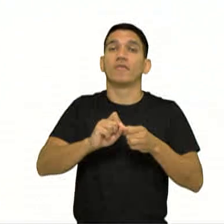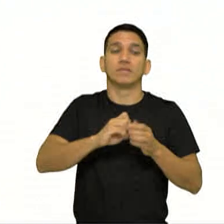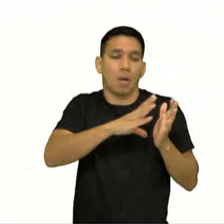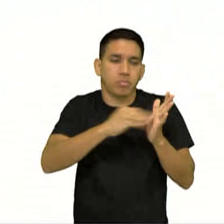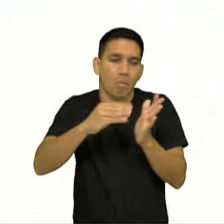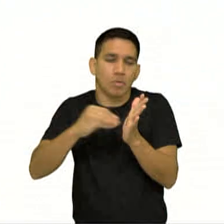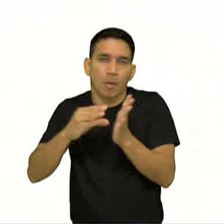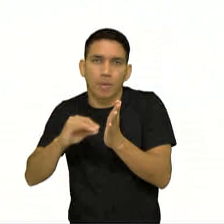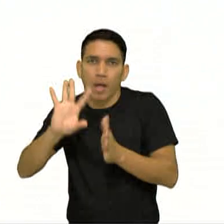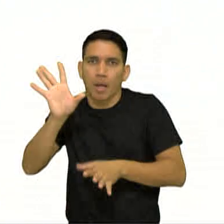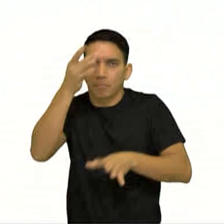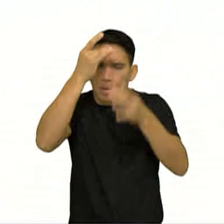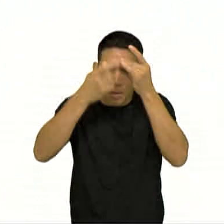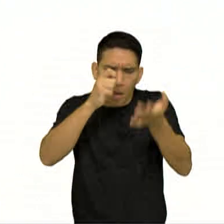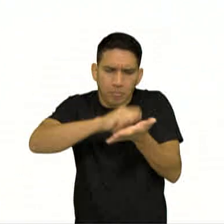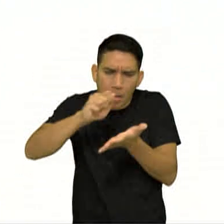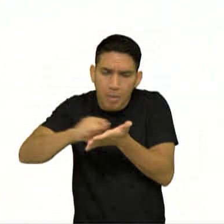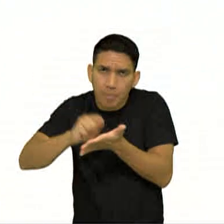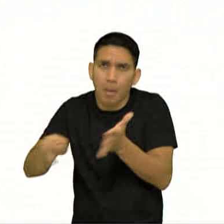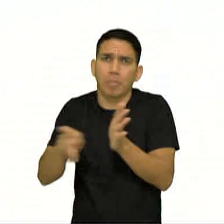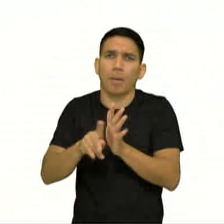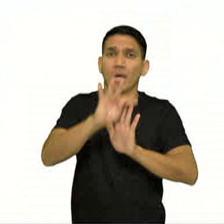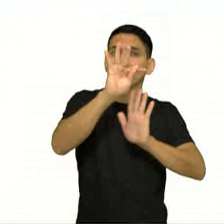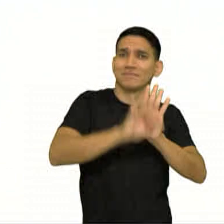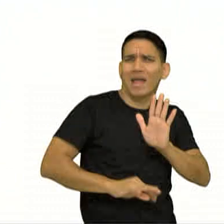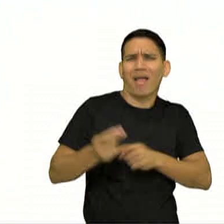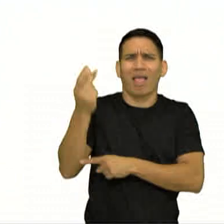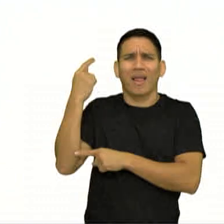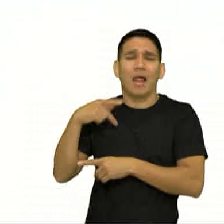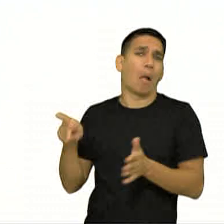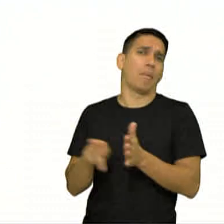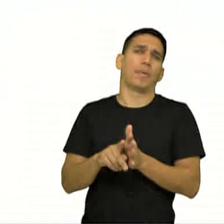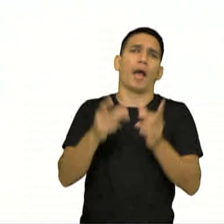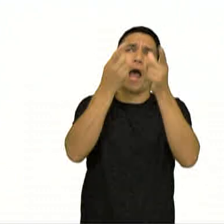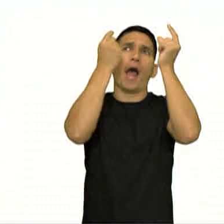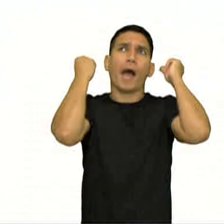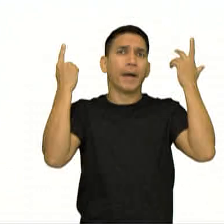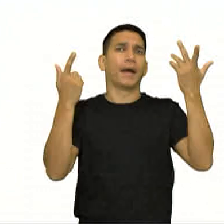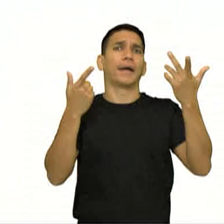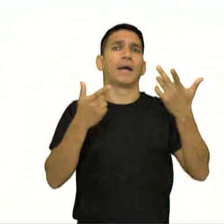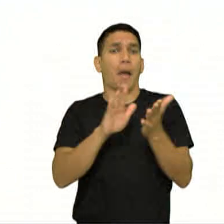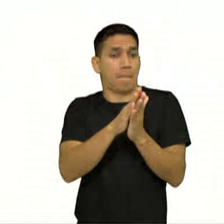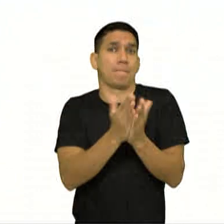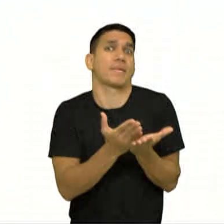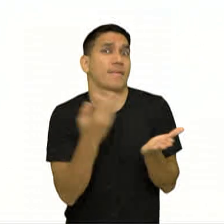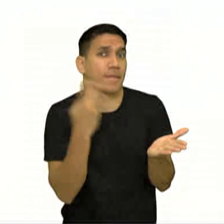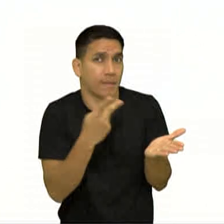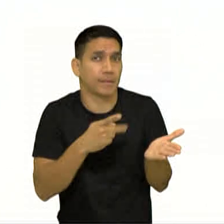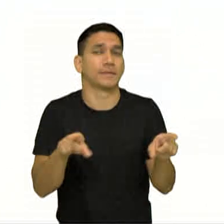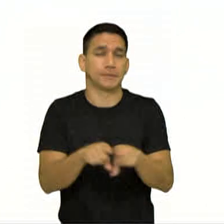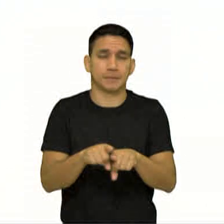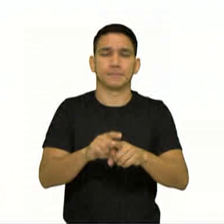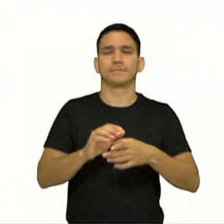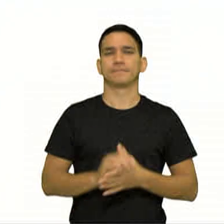guardar muitos textos antigos, da Grécia, a própria Bíblia, né, pessoal? Os textos bíblicos.